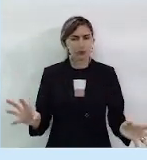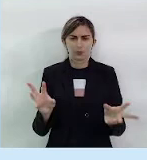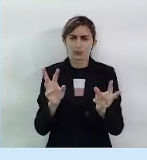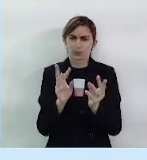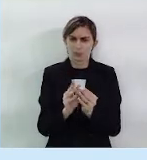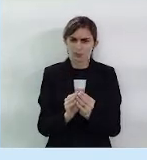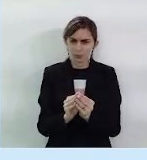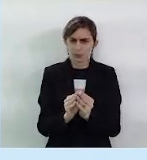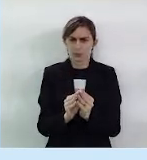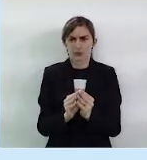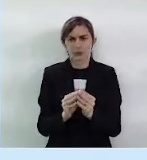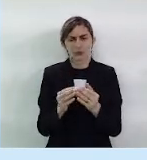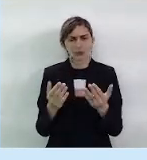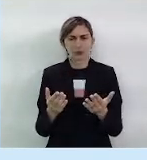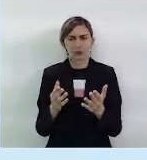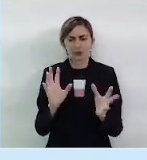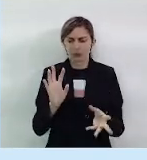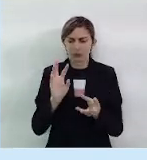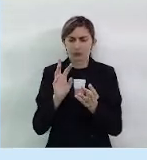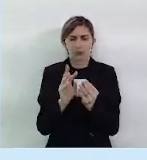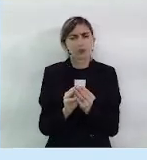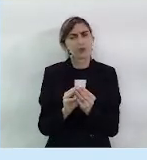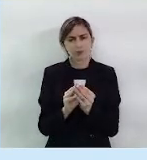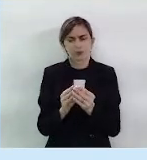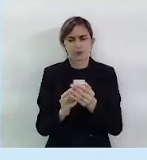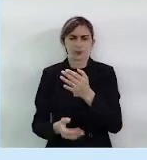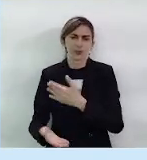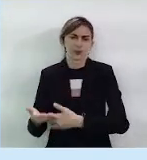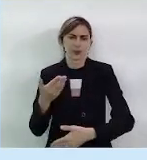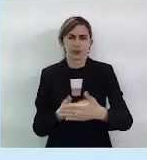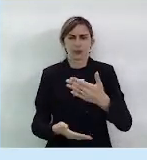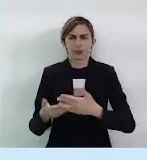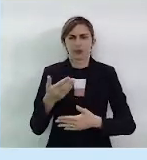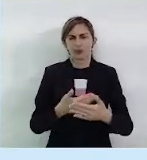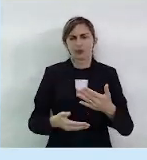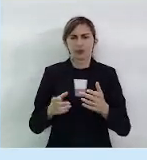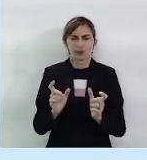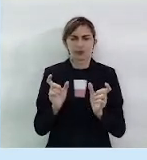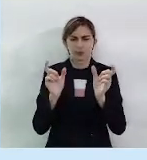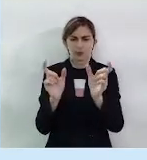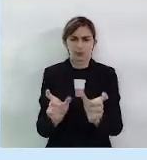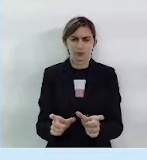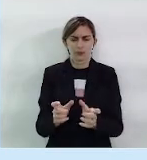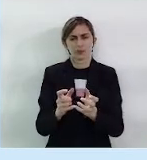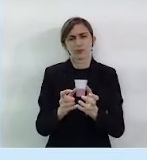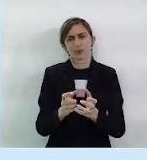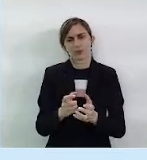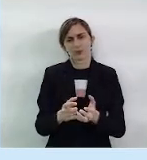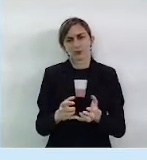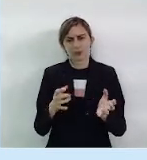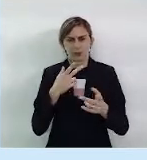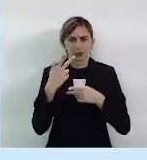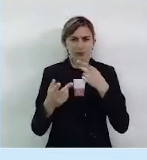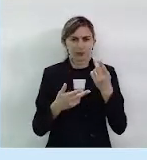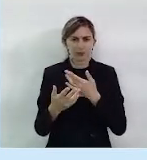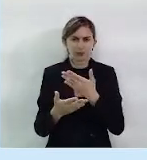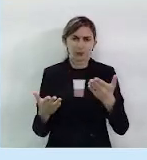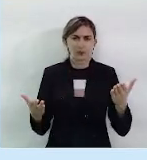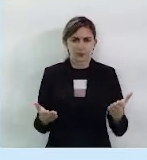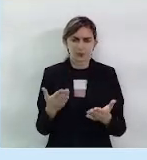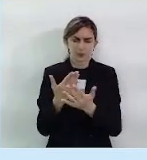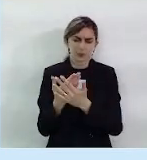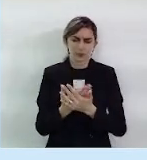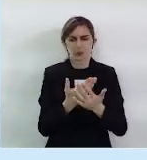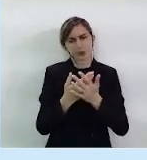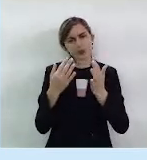complemento e esses complementos se relacionando com essa palavra. No caso aqui, a gente está fazendo um estudo